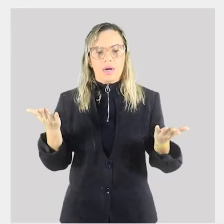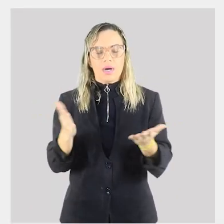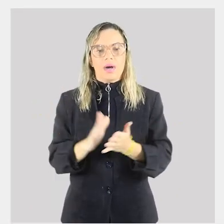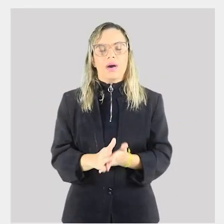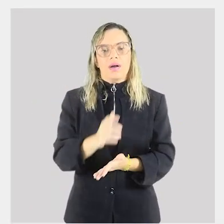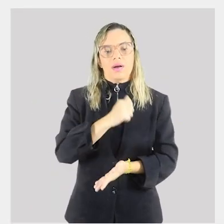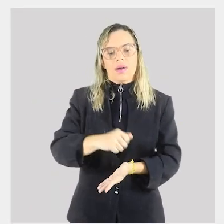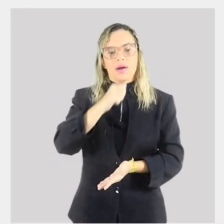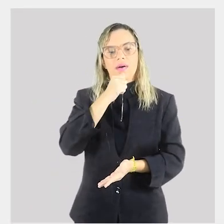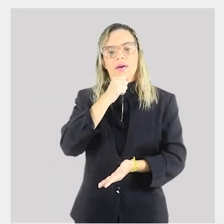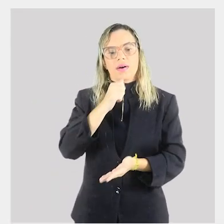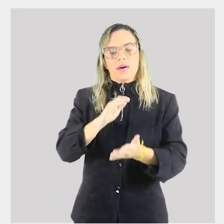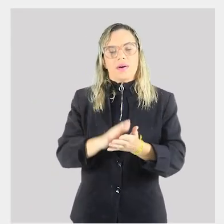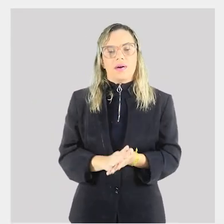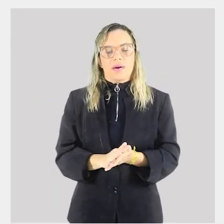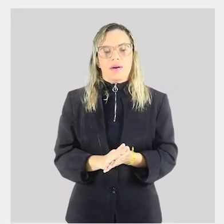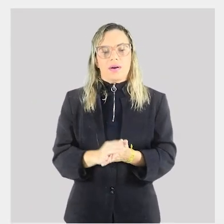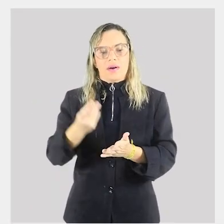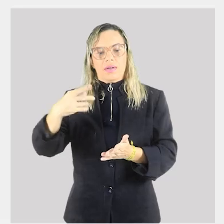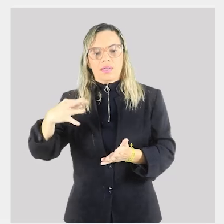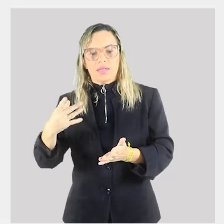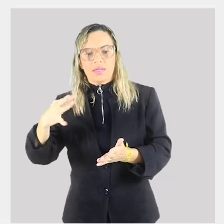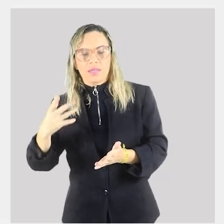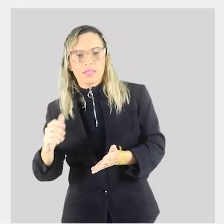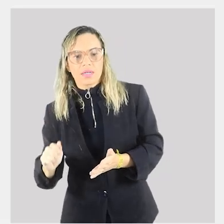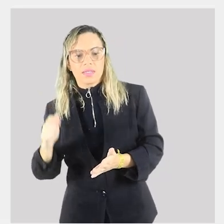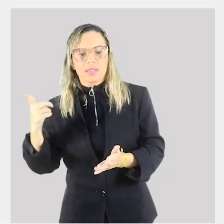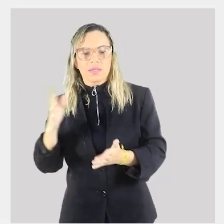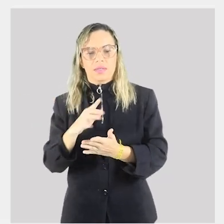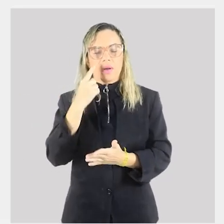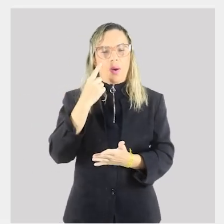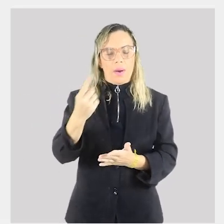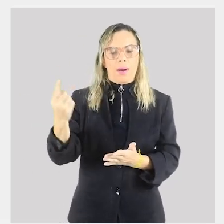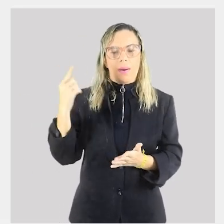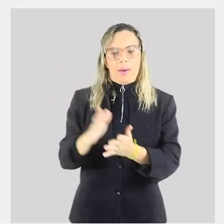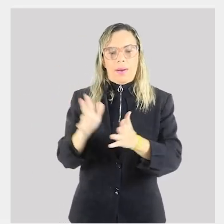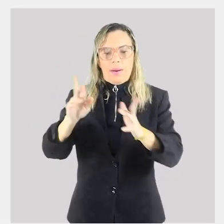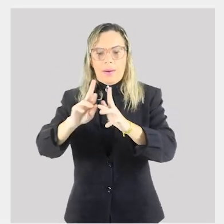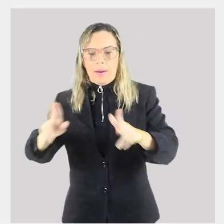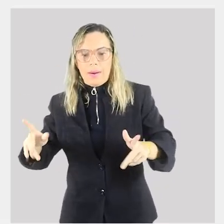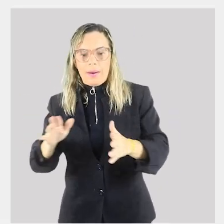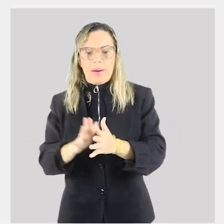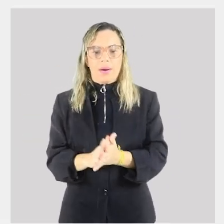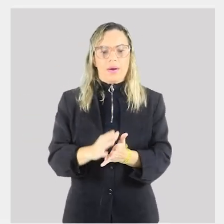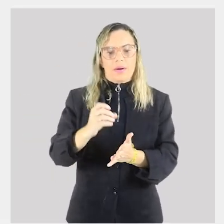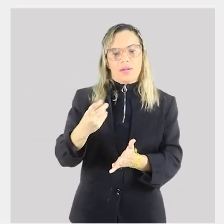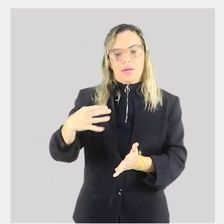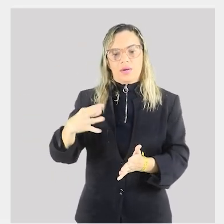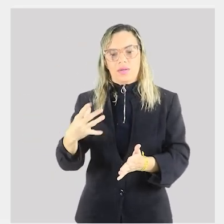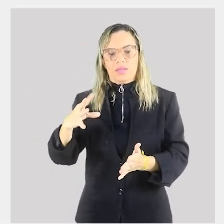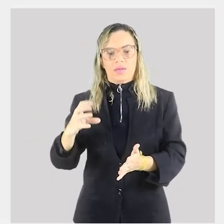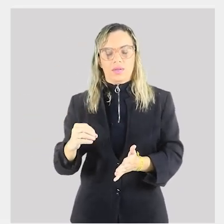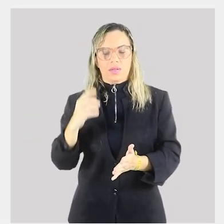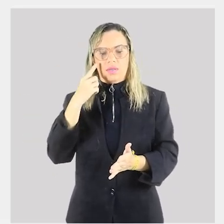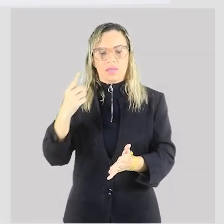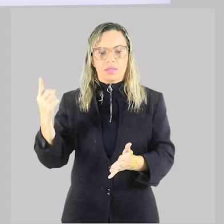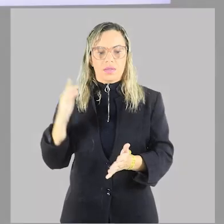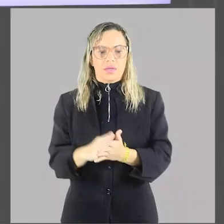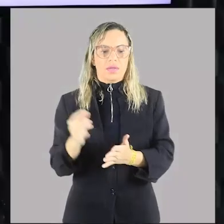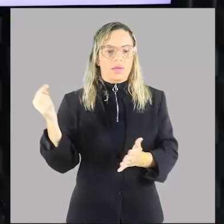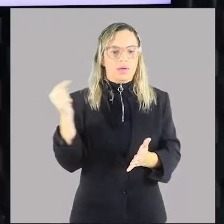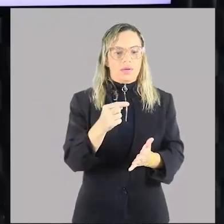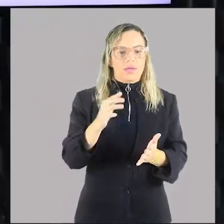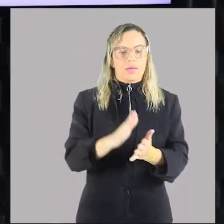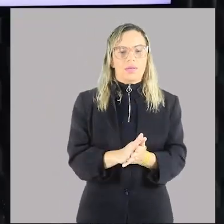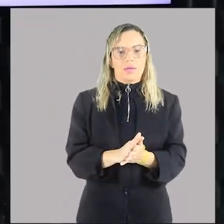Ainda sobre a descentralização, é importante que nós observemos que ela se difere da desconcentração, tendo em vista que a descentralização é